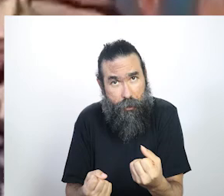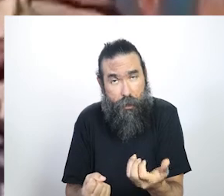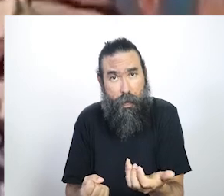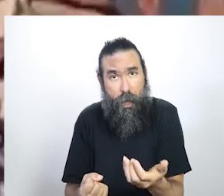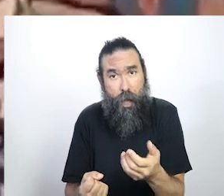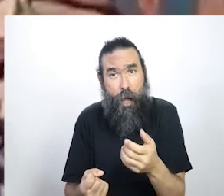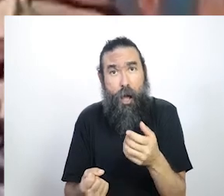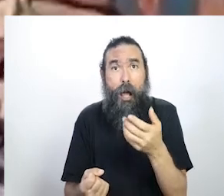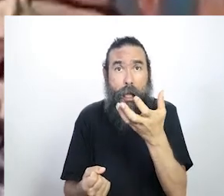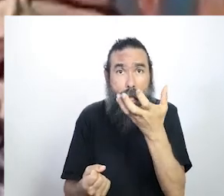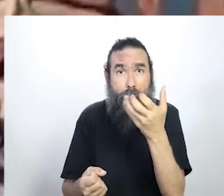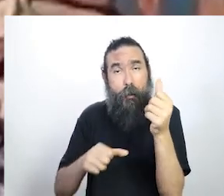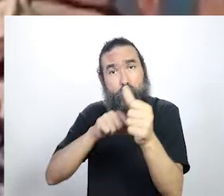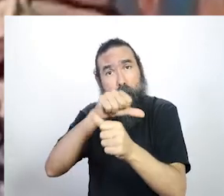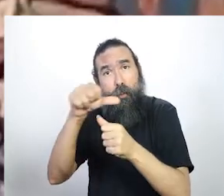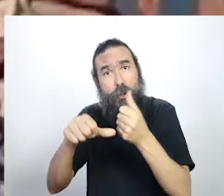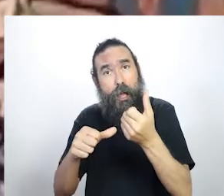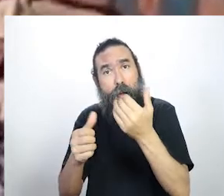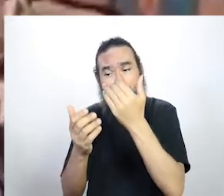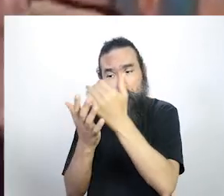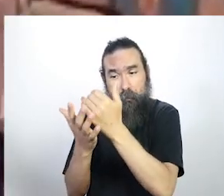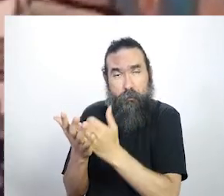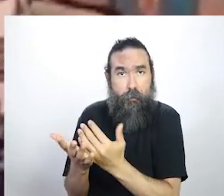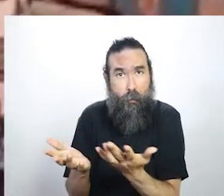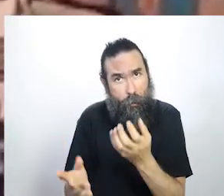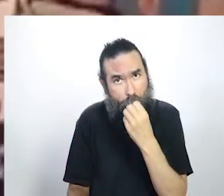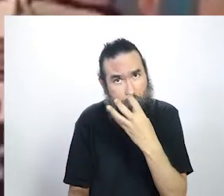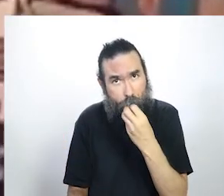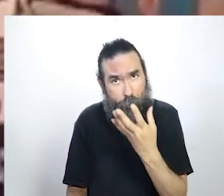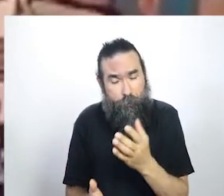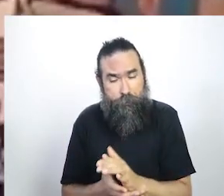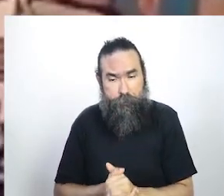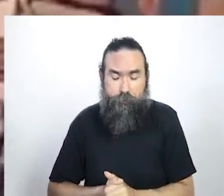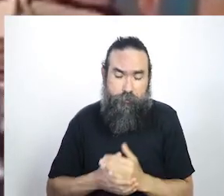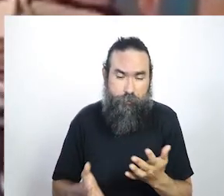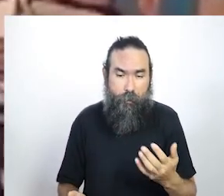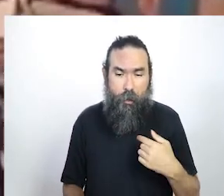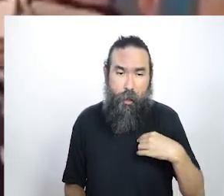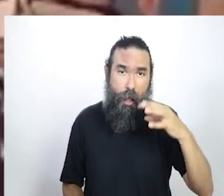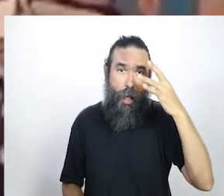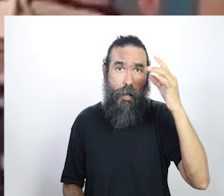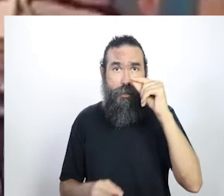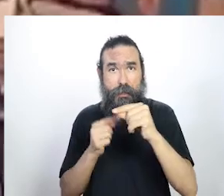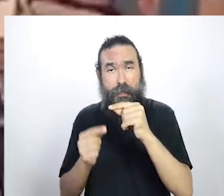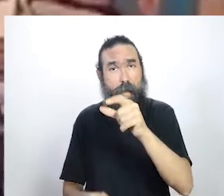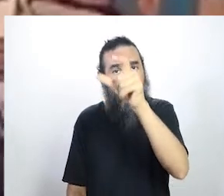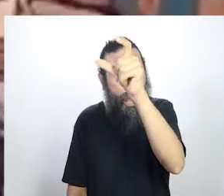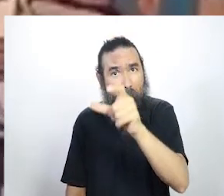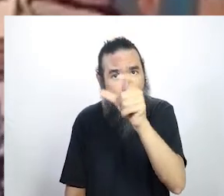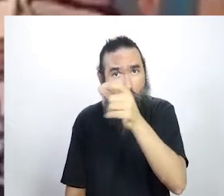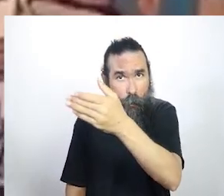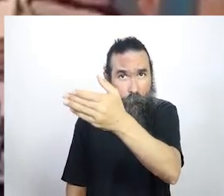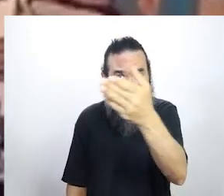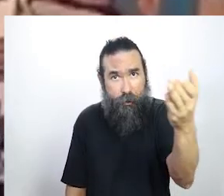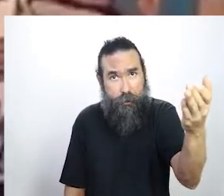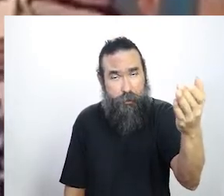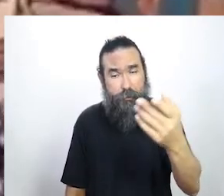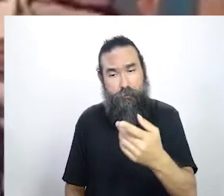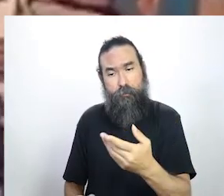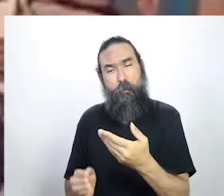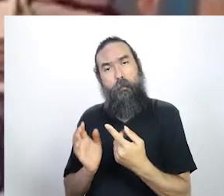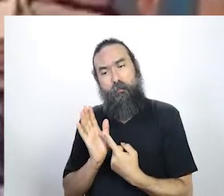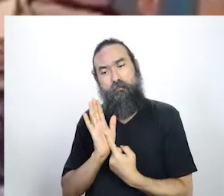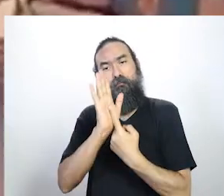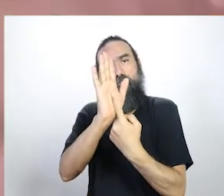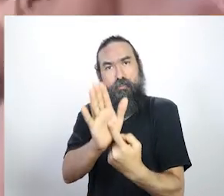assim? Ou tá bom? E aí, eu imagino que cada qual de vocês se apresenta. A gente propôs